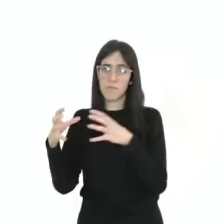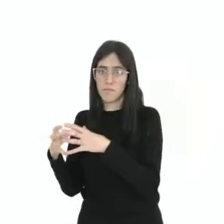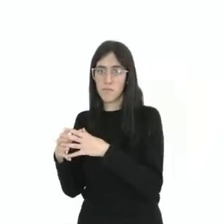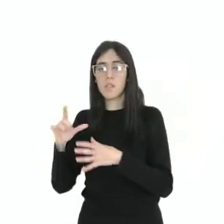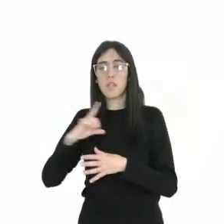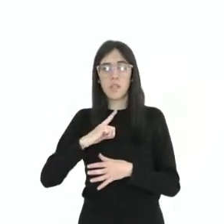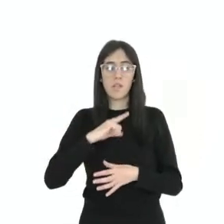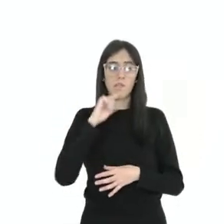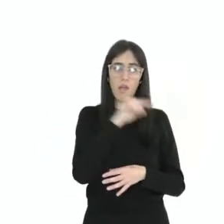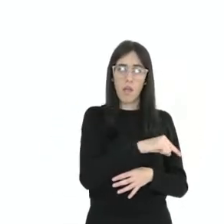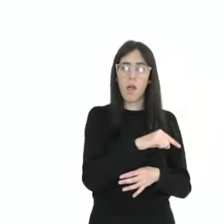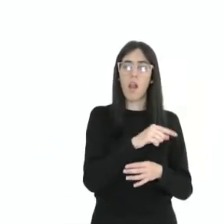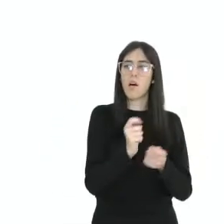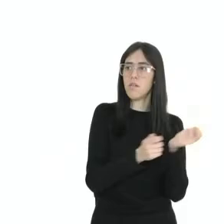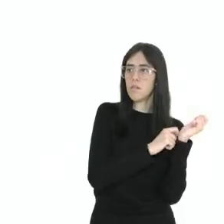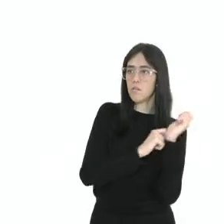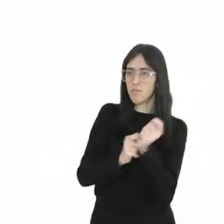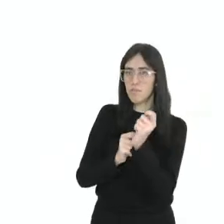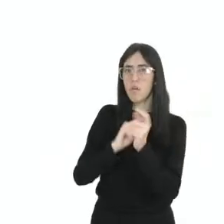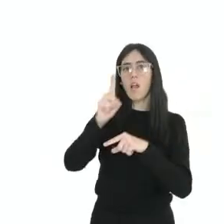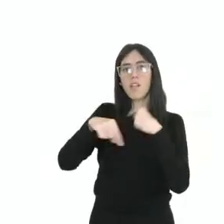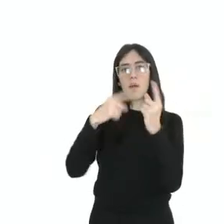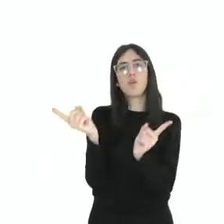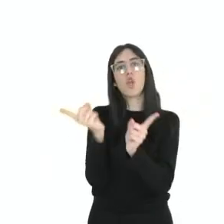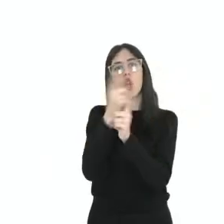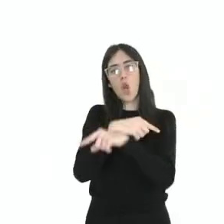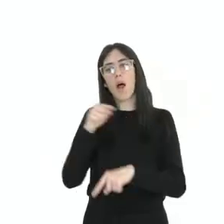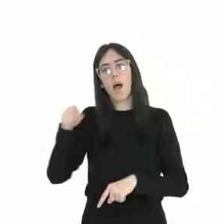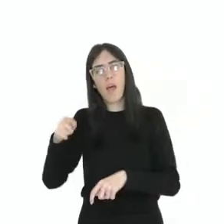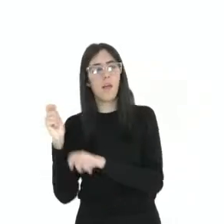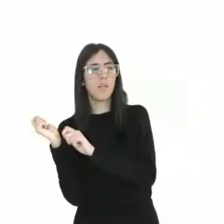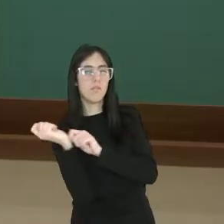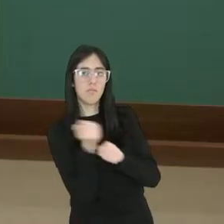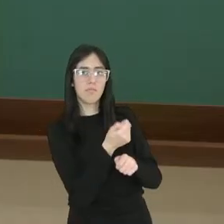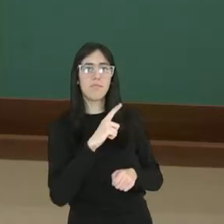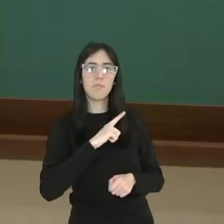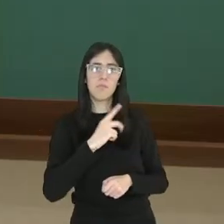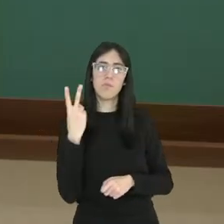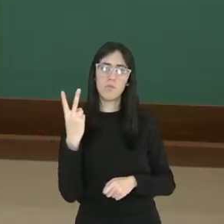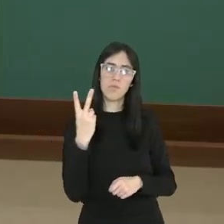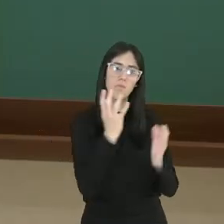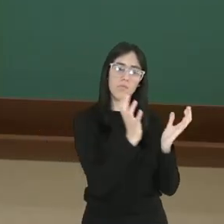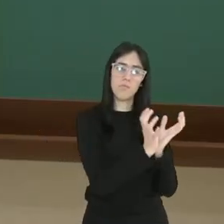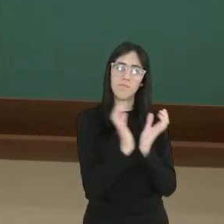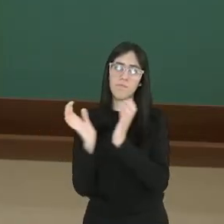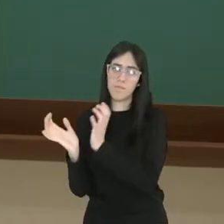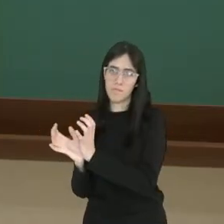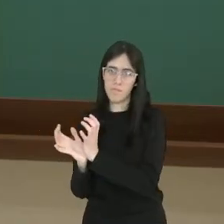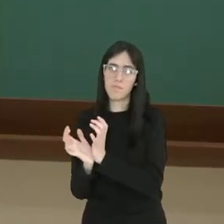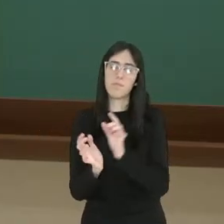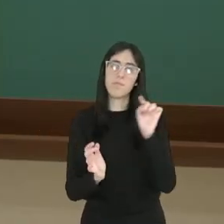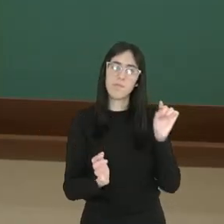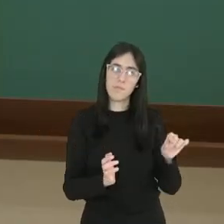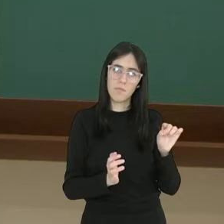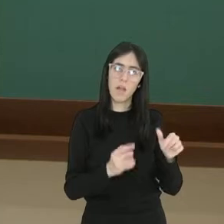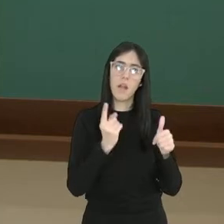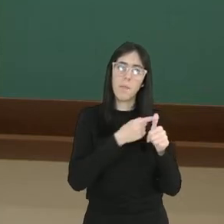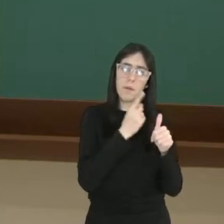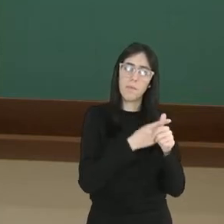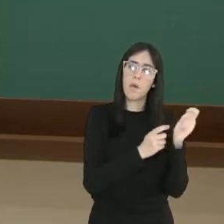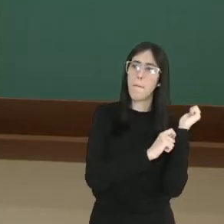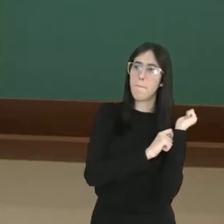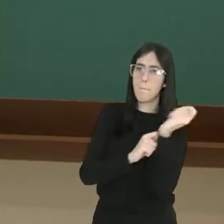e a defesa. Eu sempre vou ter duas equipes jogando e essas equipes vão se alternar entre quem está atacando e quem